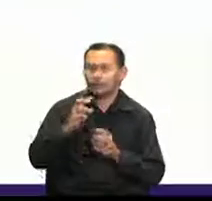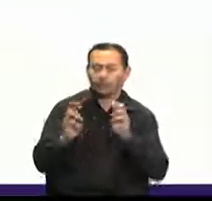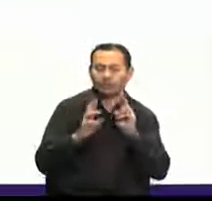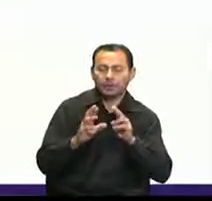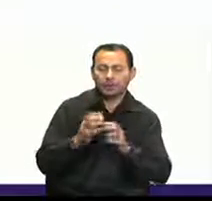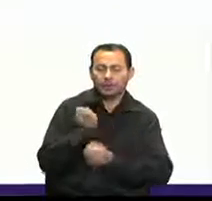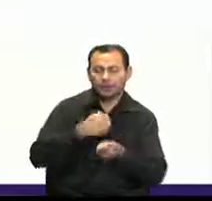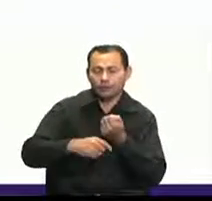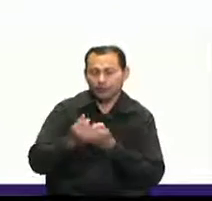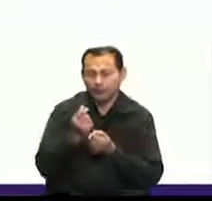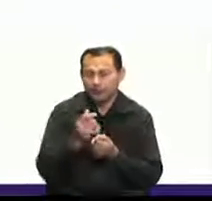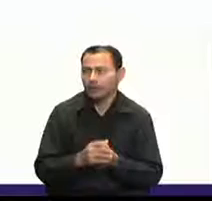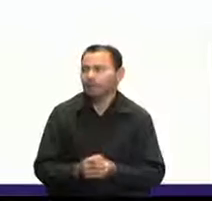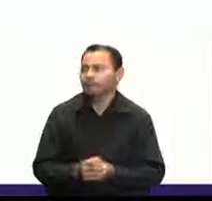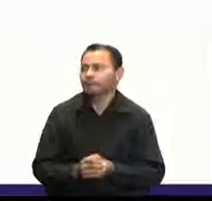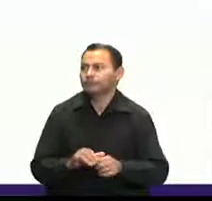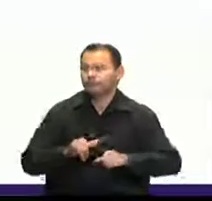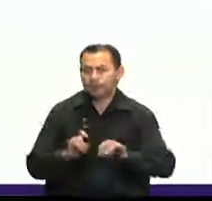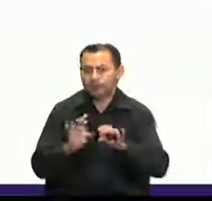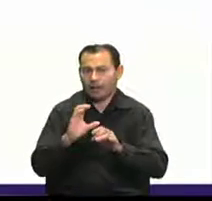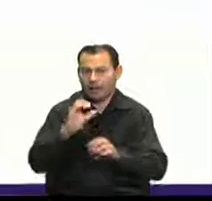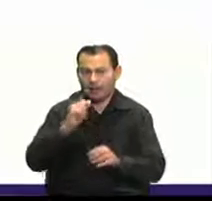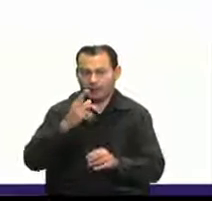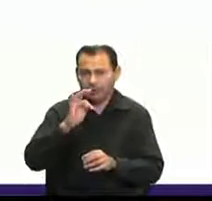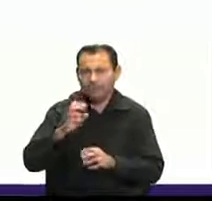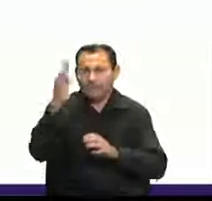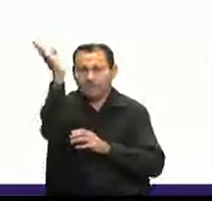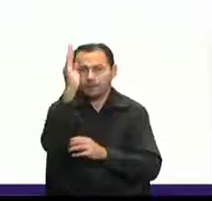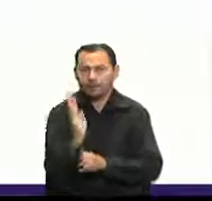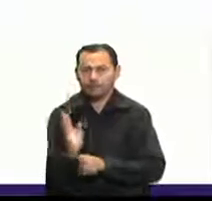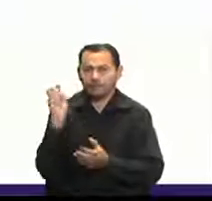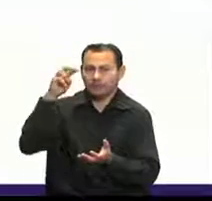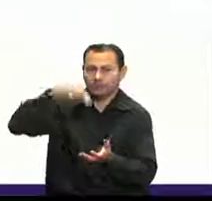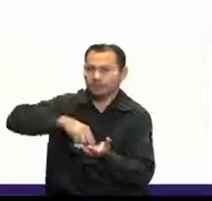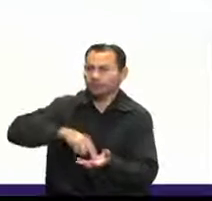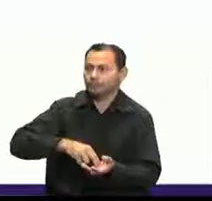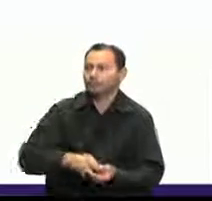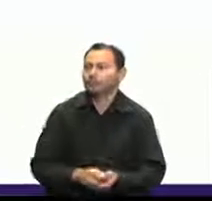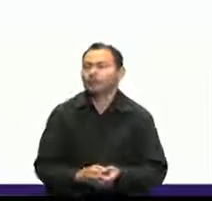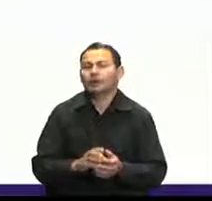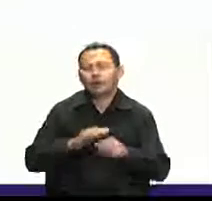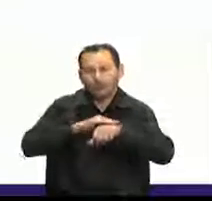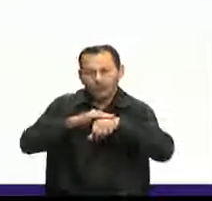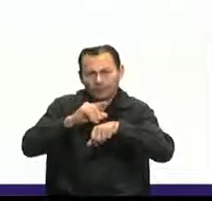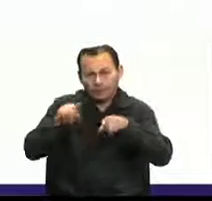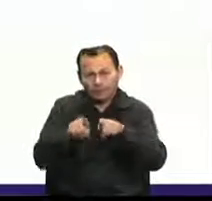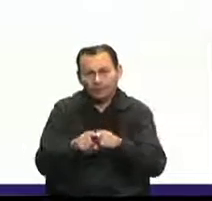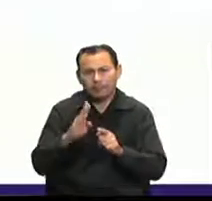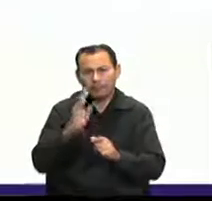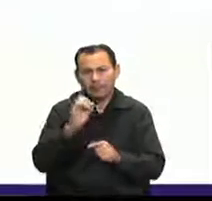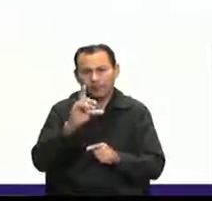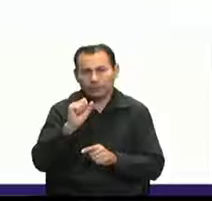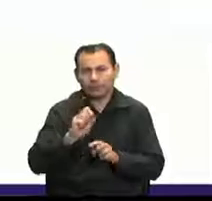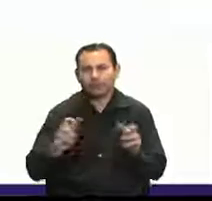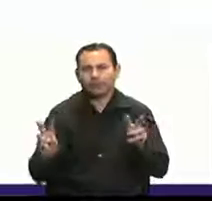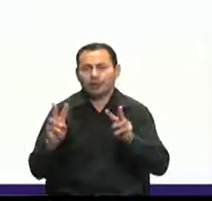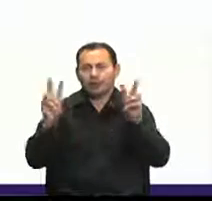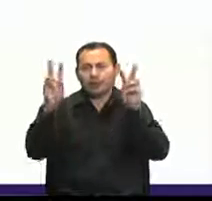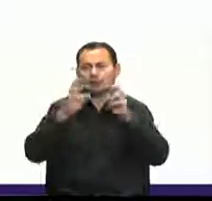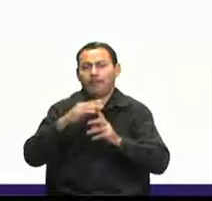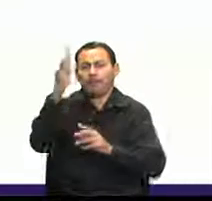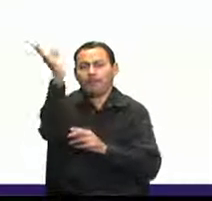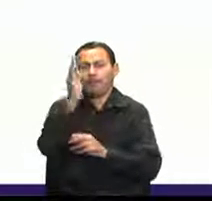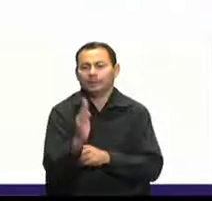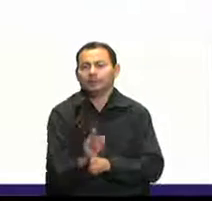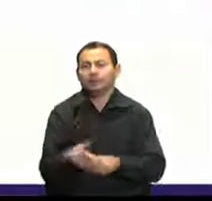relação com a economia o mercado de capitais brasileiro seus participantes vamos conversar também sobre a bolsa de valores no brasil